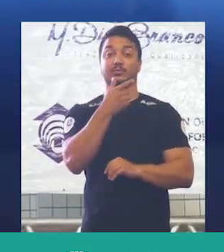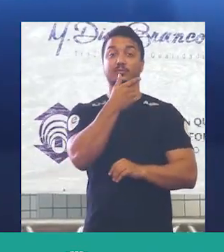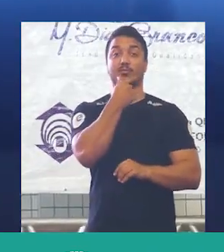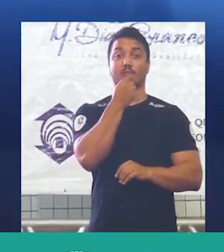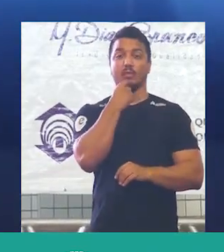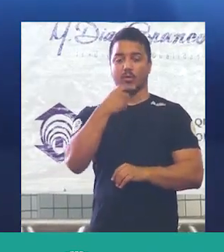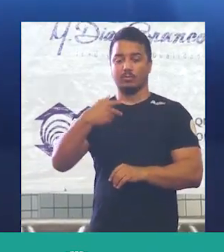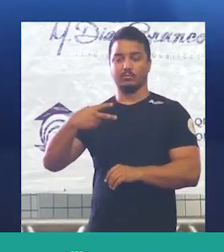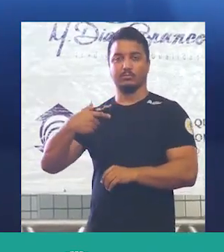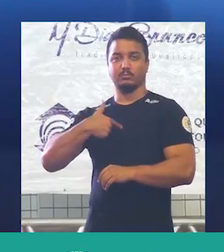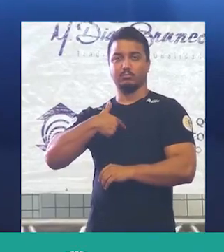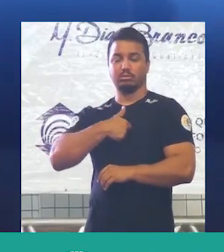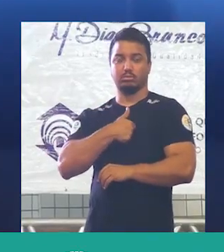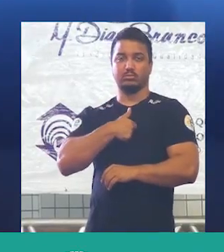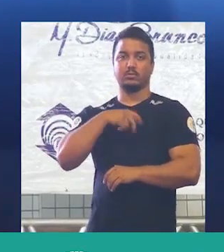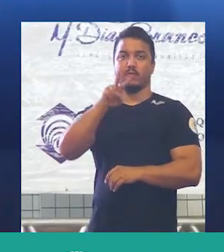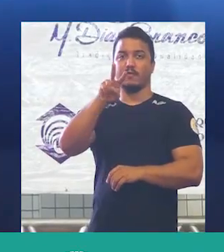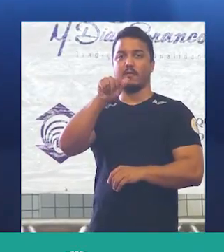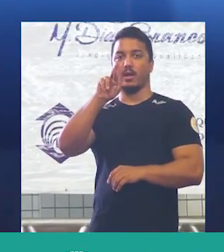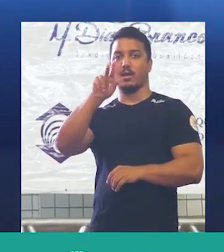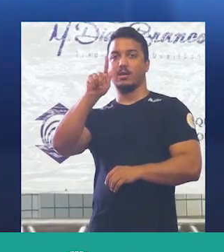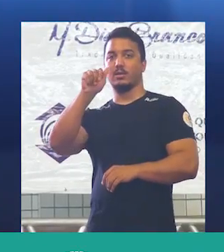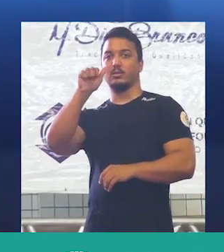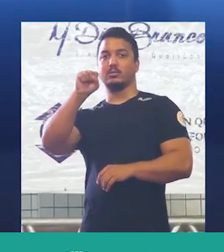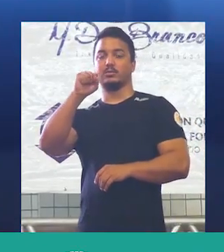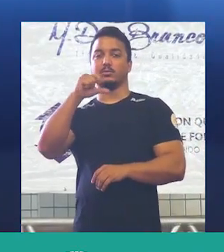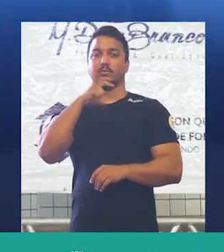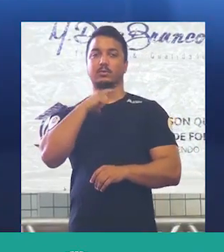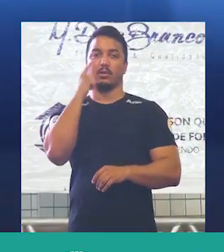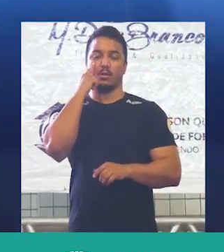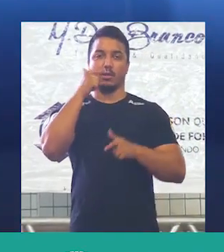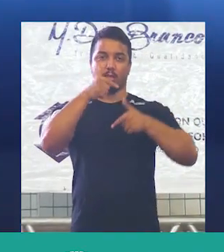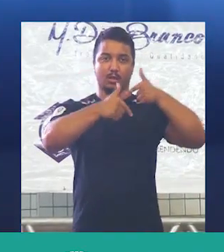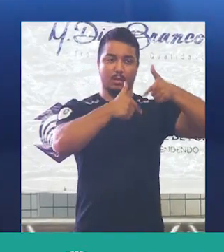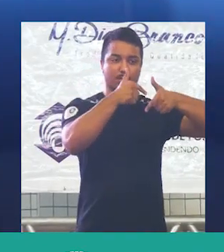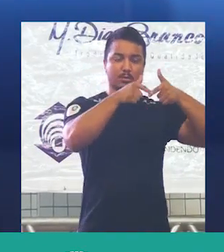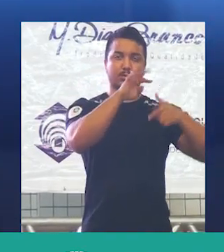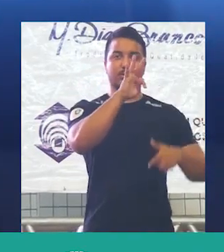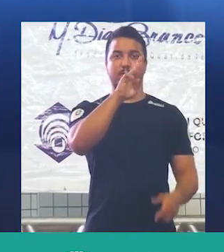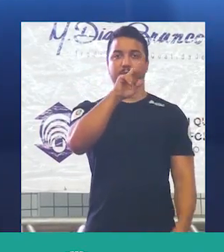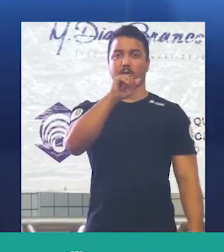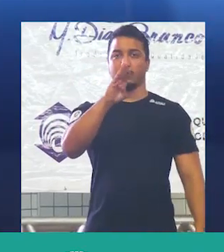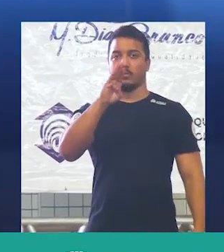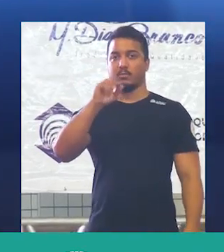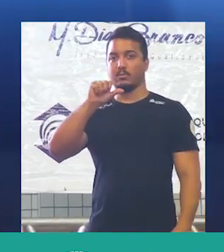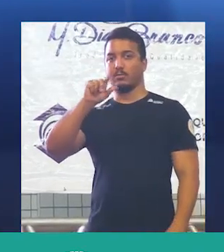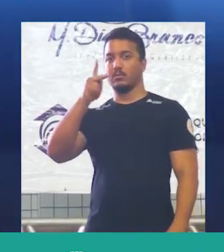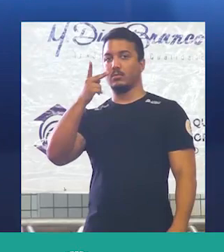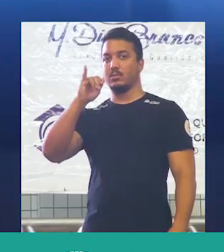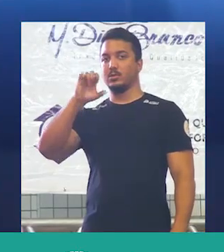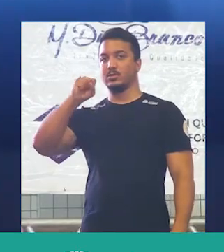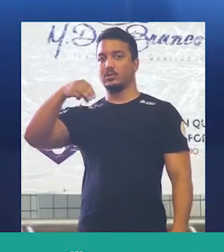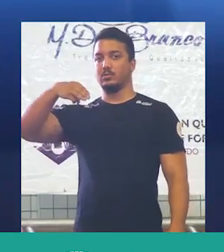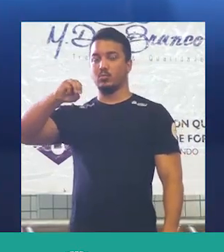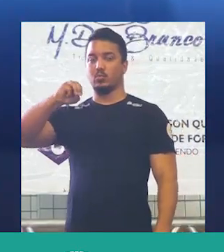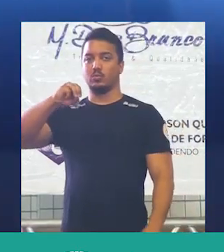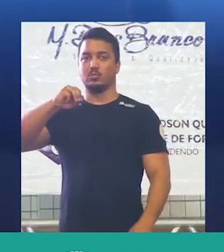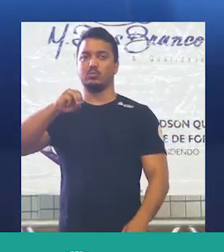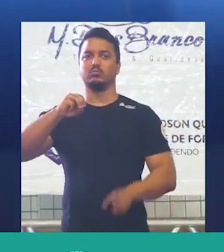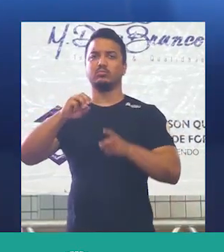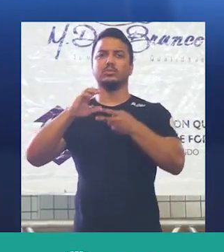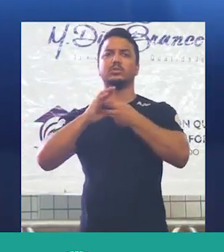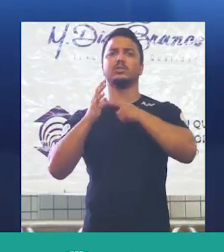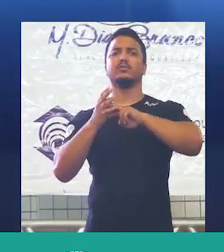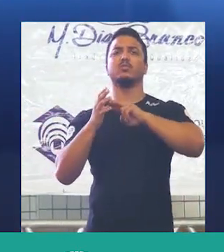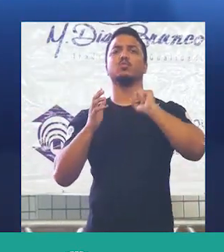Vargas, lembre de duas palavrinhas mágicas. Trabalhismo, anote. Trabalhismo, ou